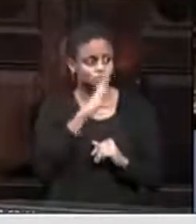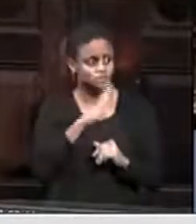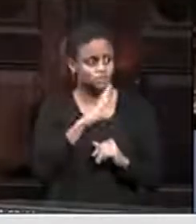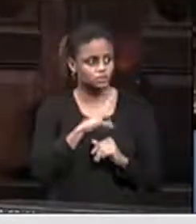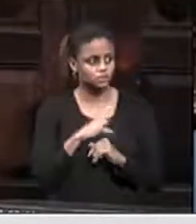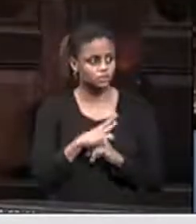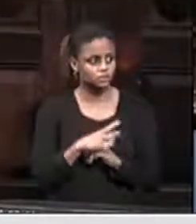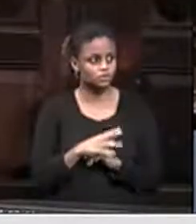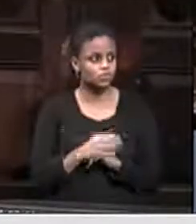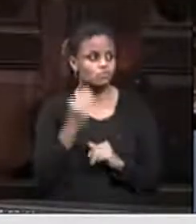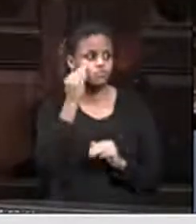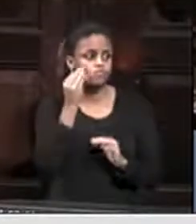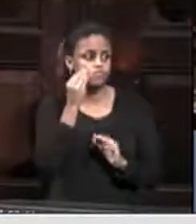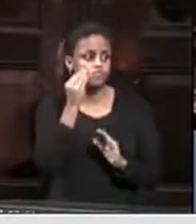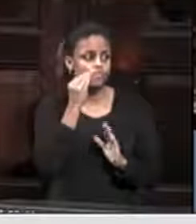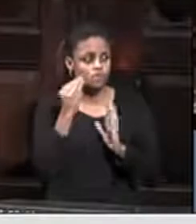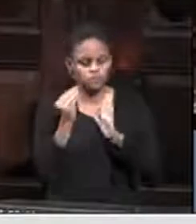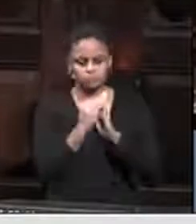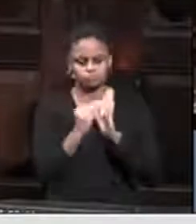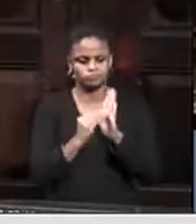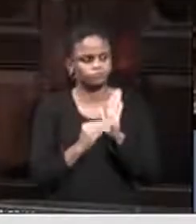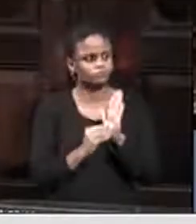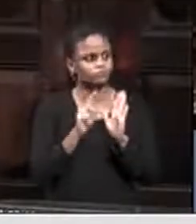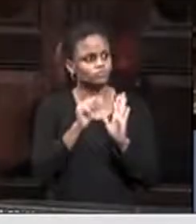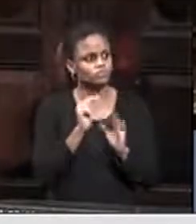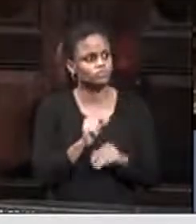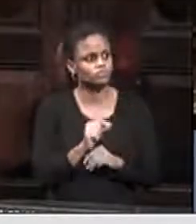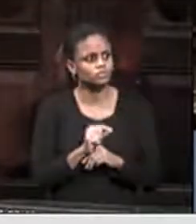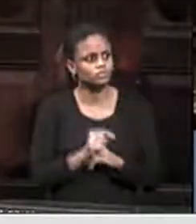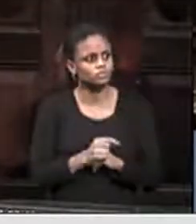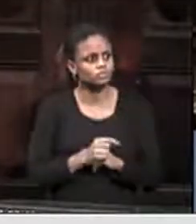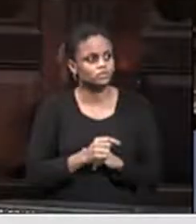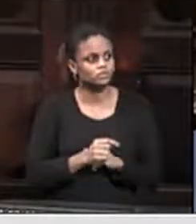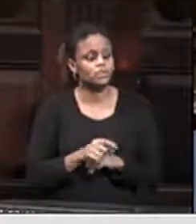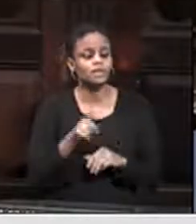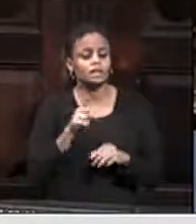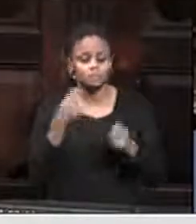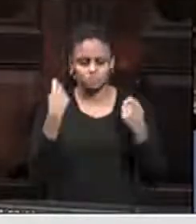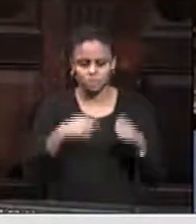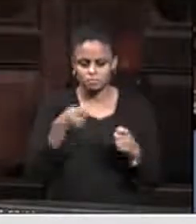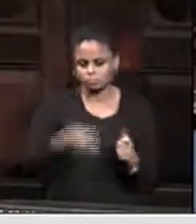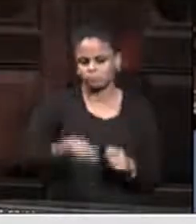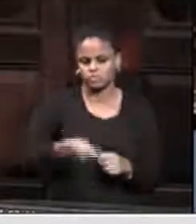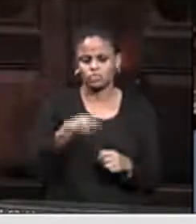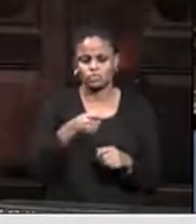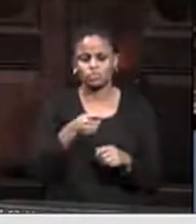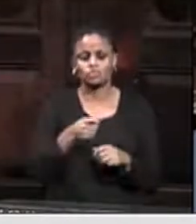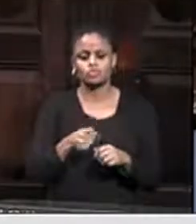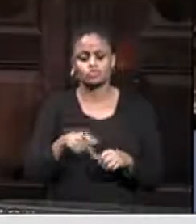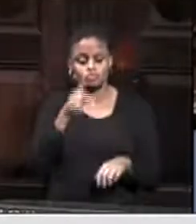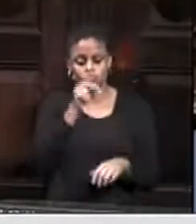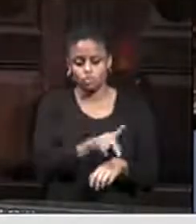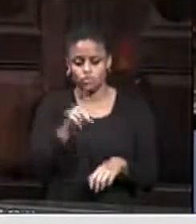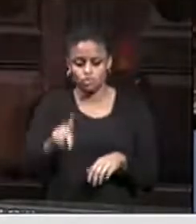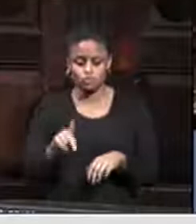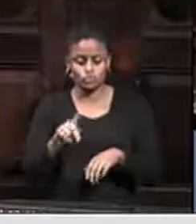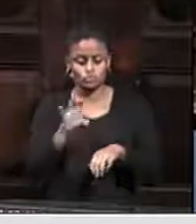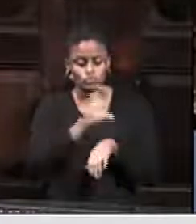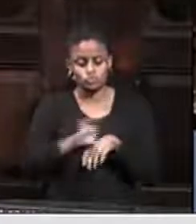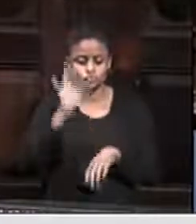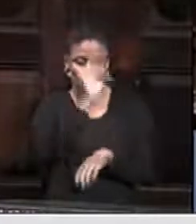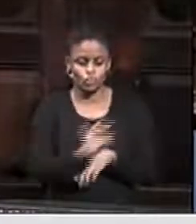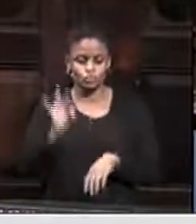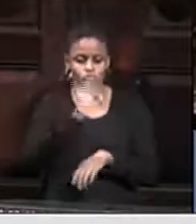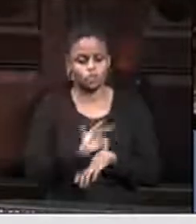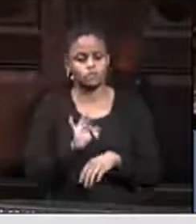uma clara tendência há alguns anos de formação de professores em nível superior, o que é necessário e desejável, mas a legislação